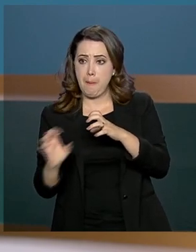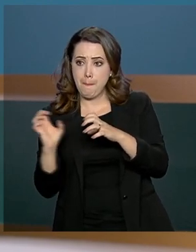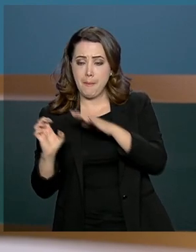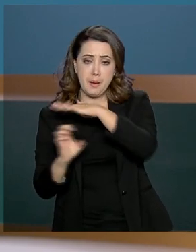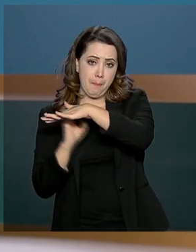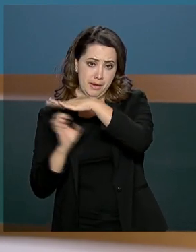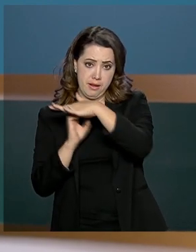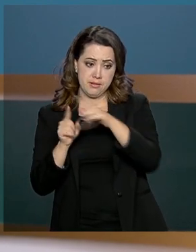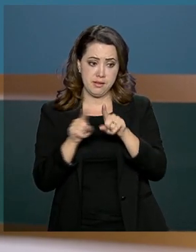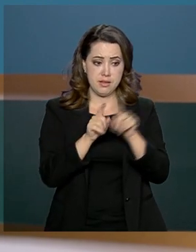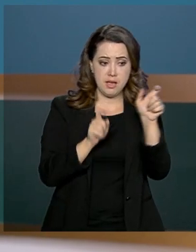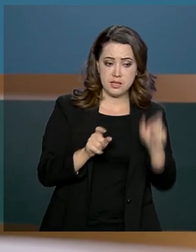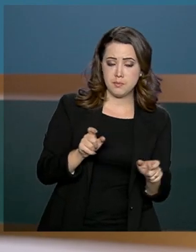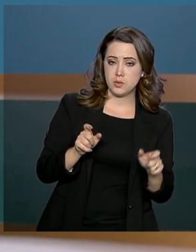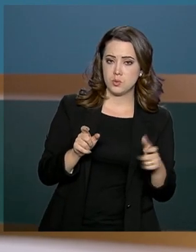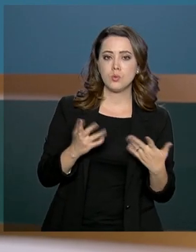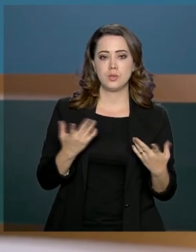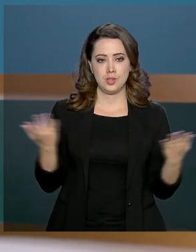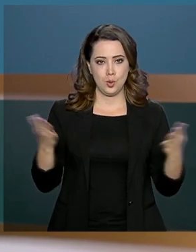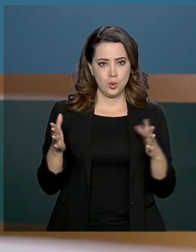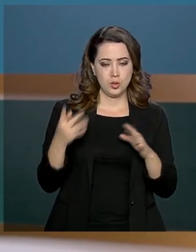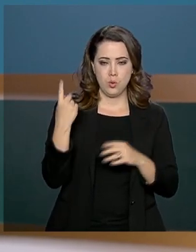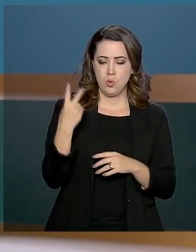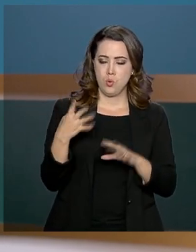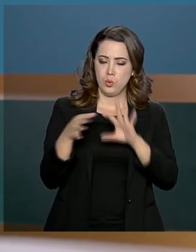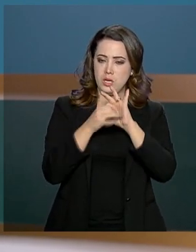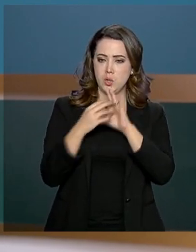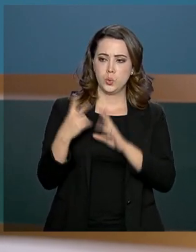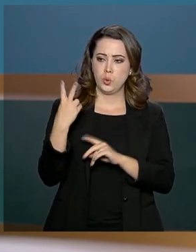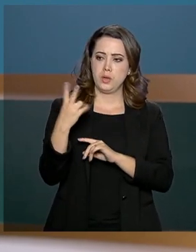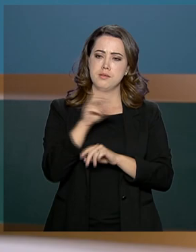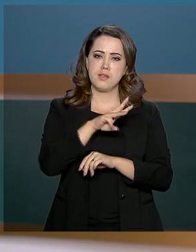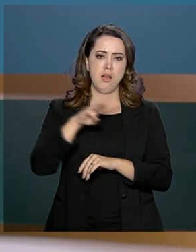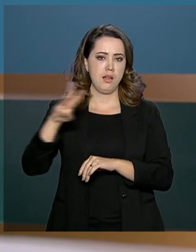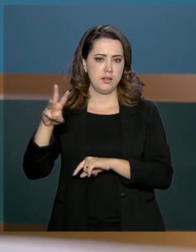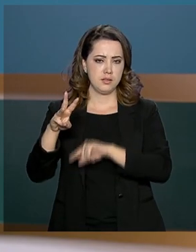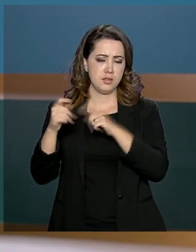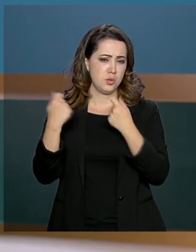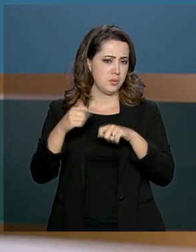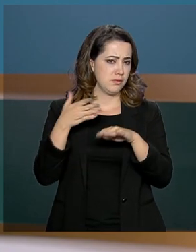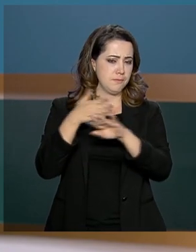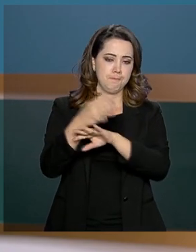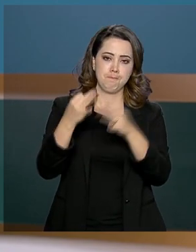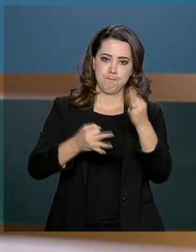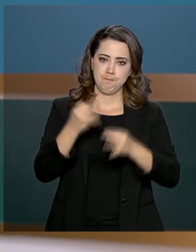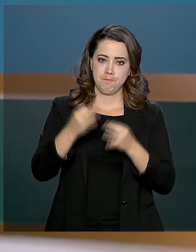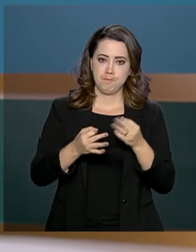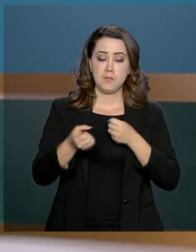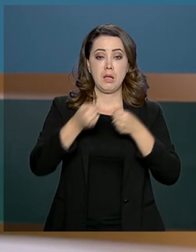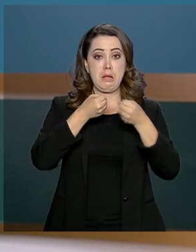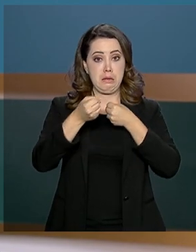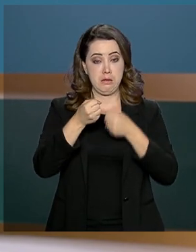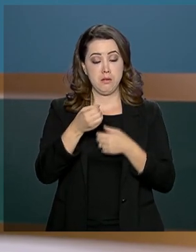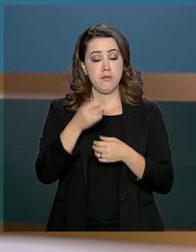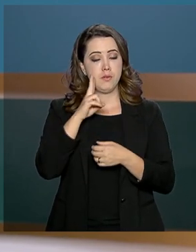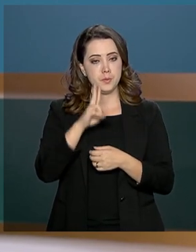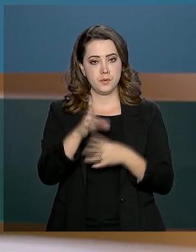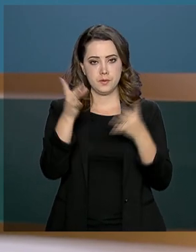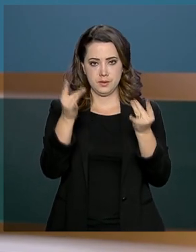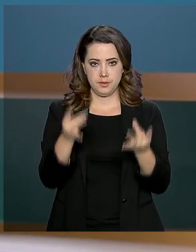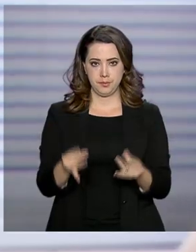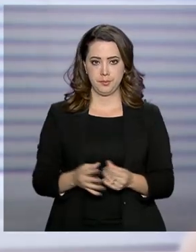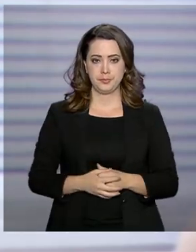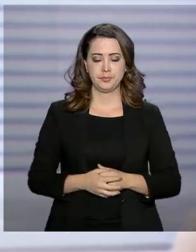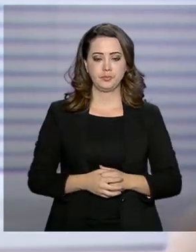plataformas vão ser integradas para resolver problemas sem a necessidade de ações judiciais. A repórter Cleide Lopes explica para a gente.